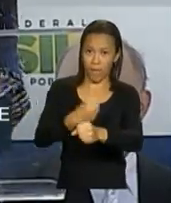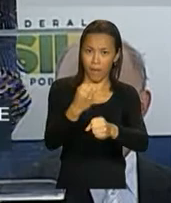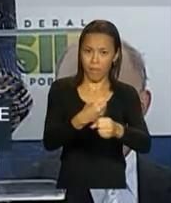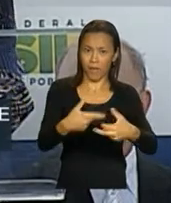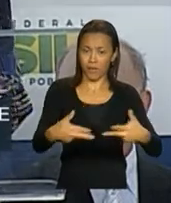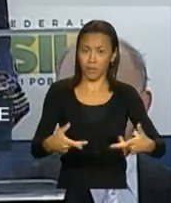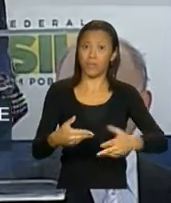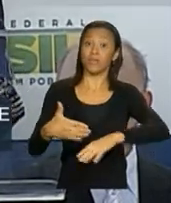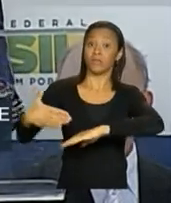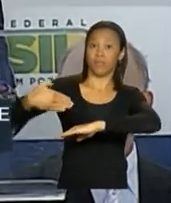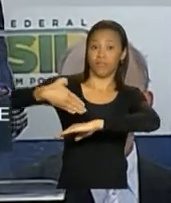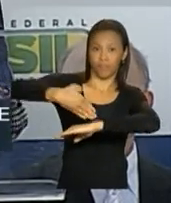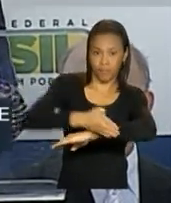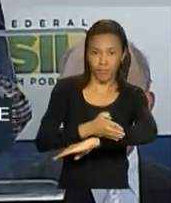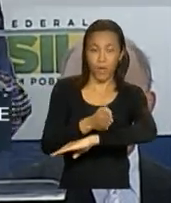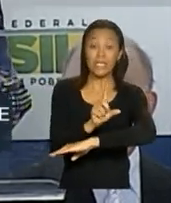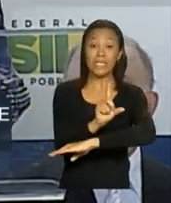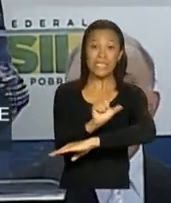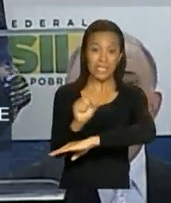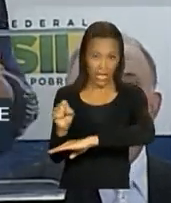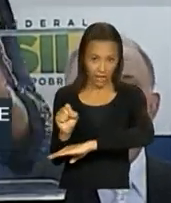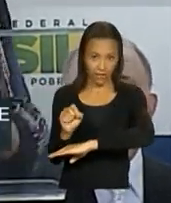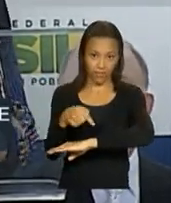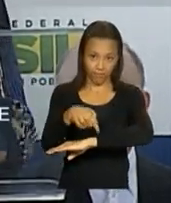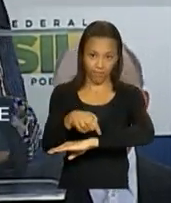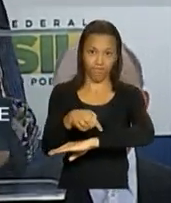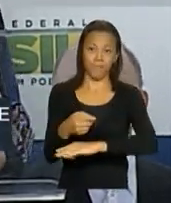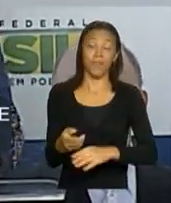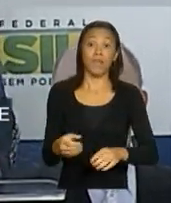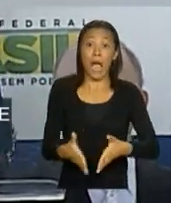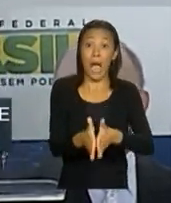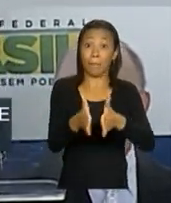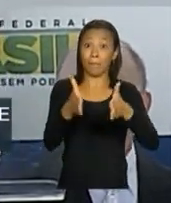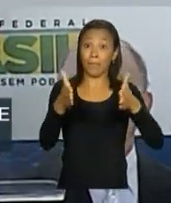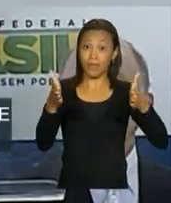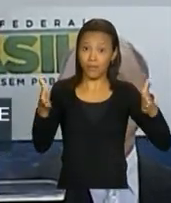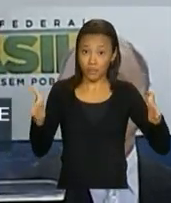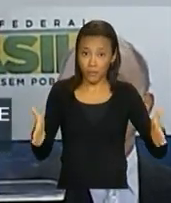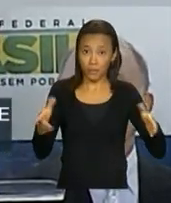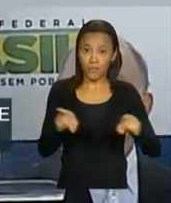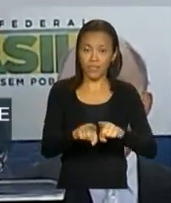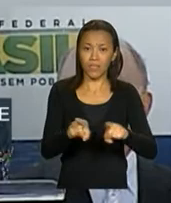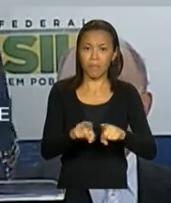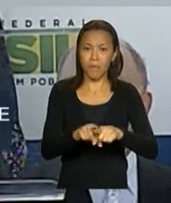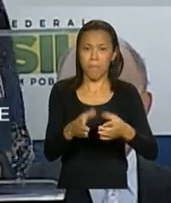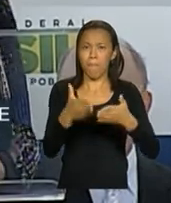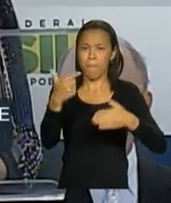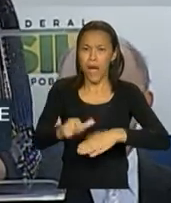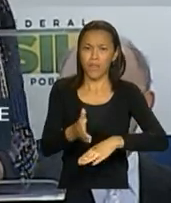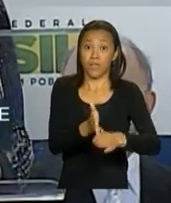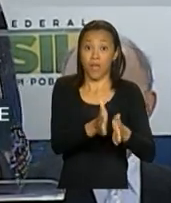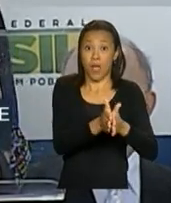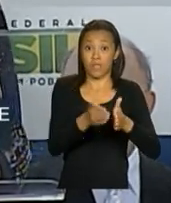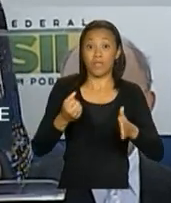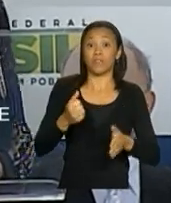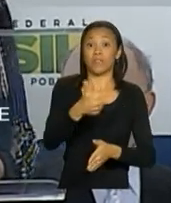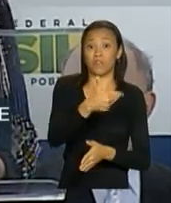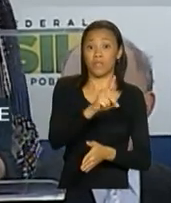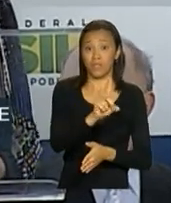o berço sem ampliação Oi e o alargamento dos berços 101 e